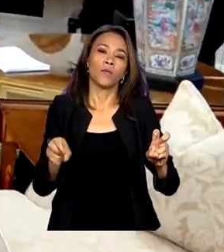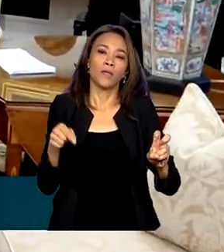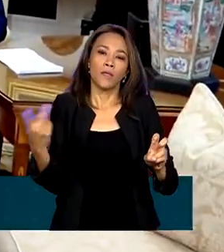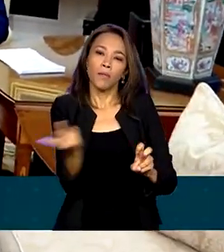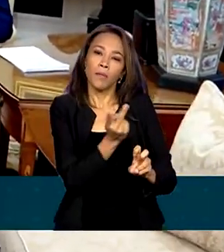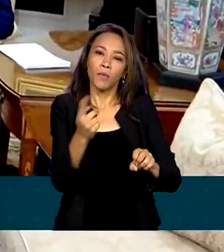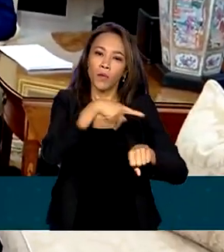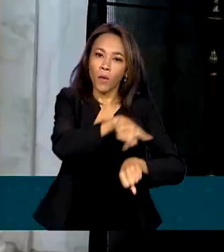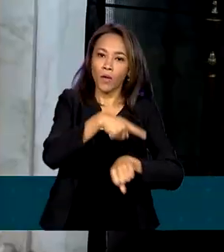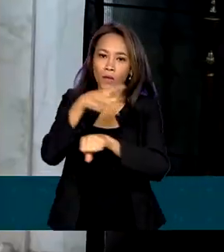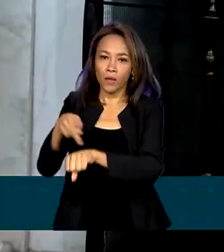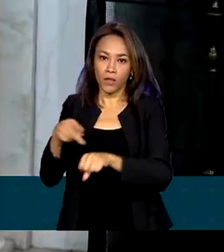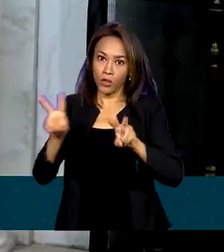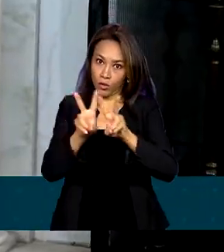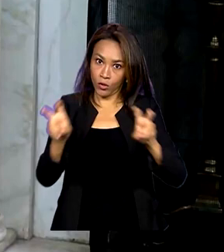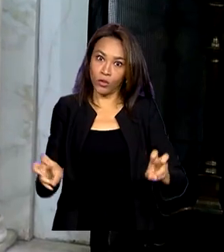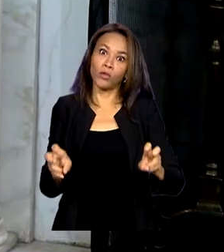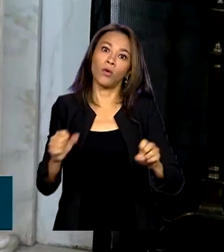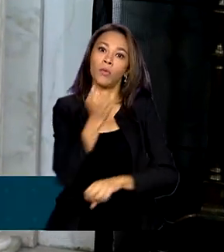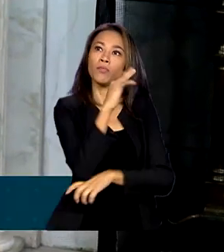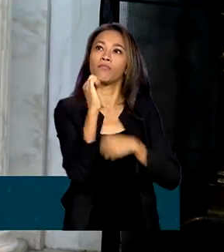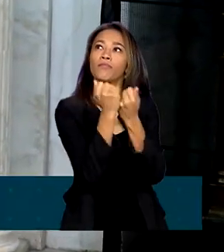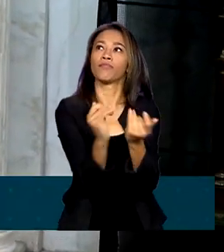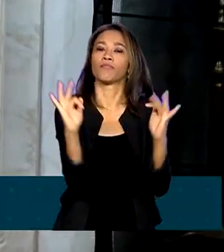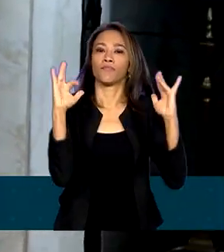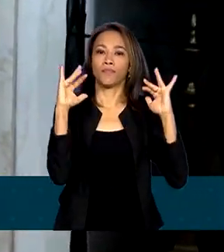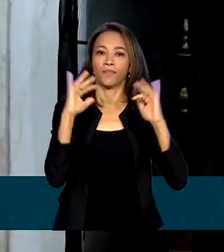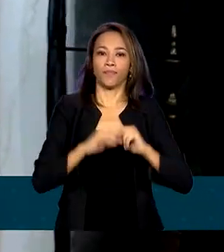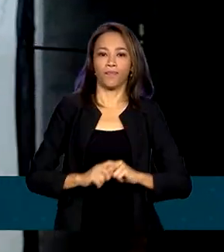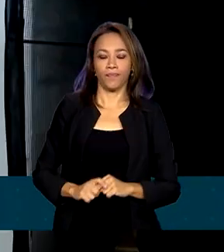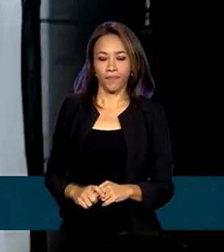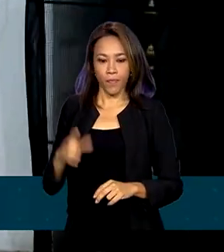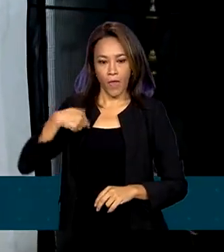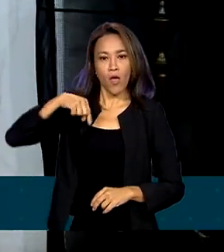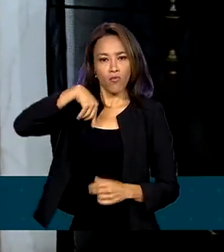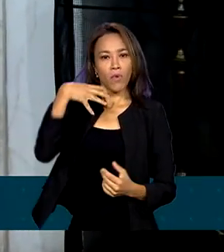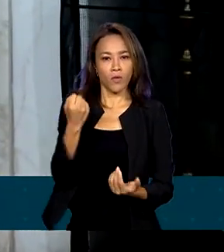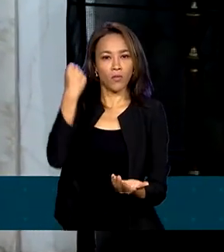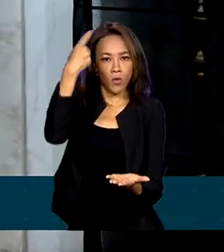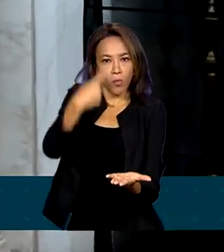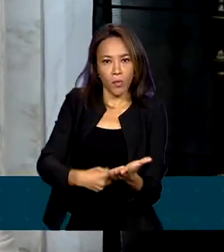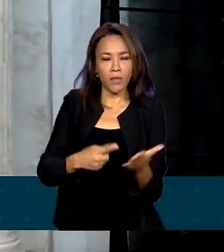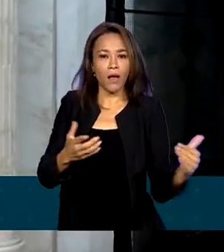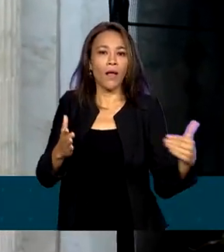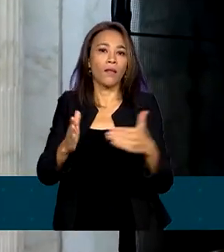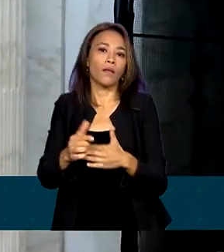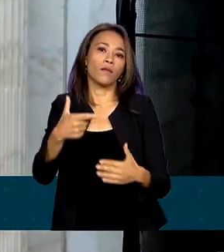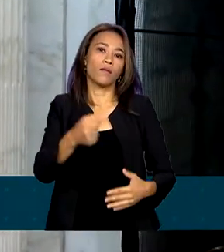agenda ambiental. Eu assumi um compromisso. And I took a pledge. De que até